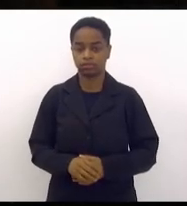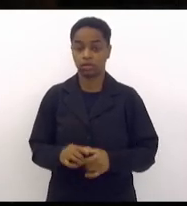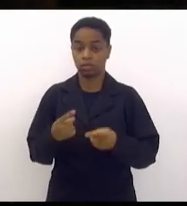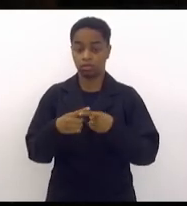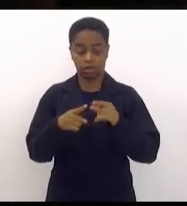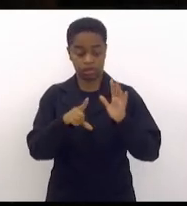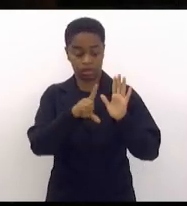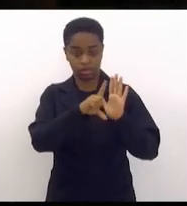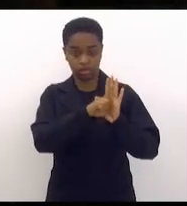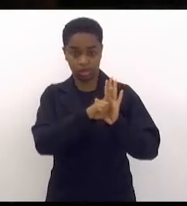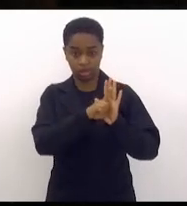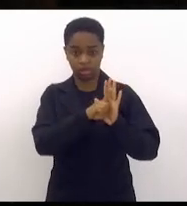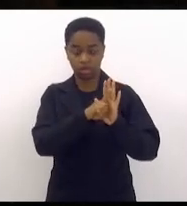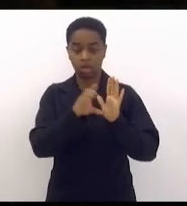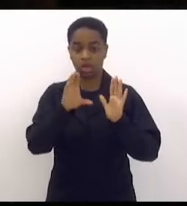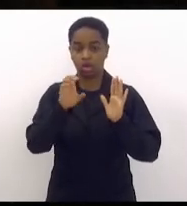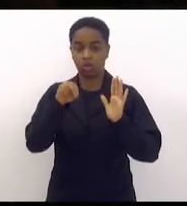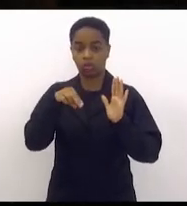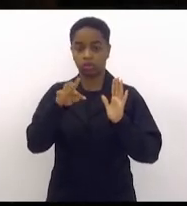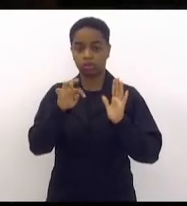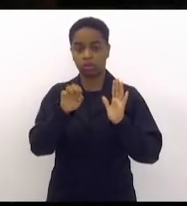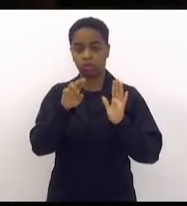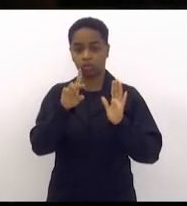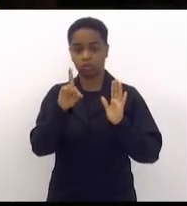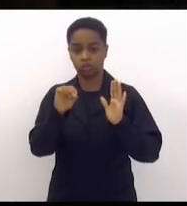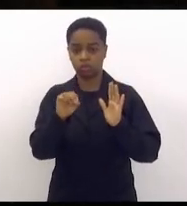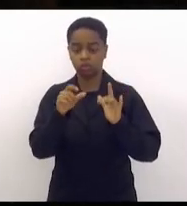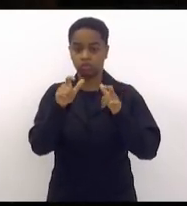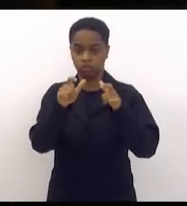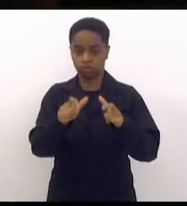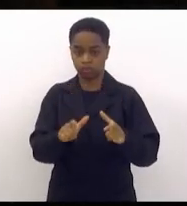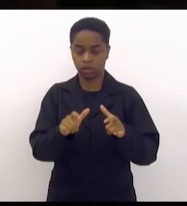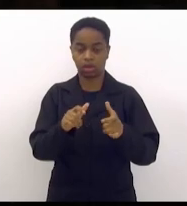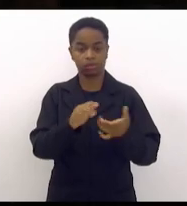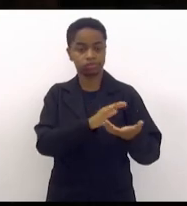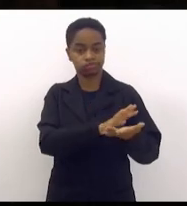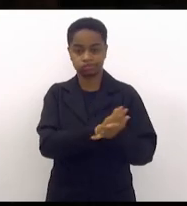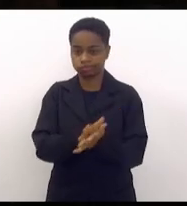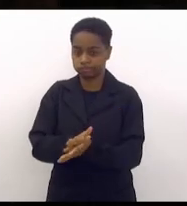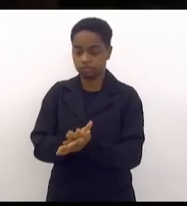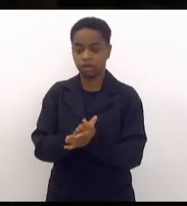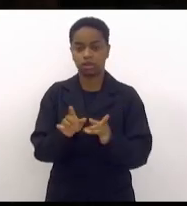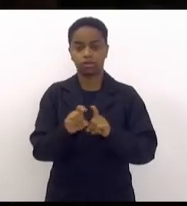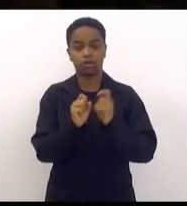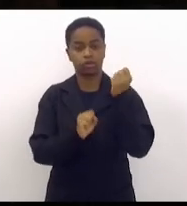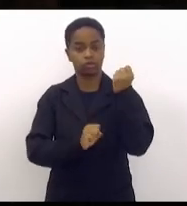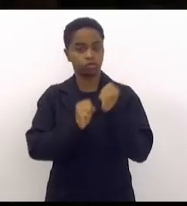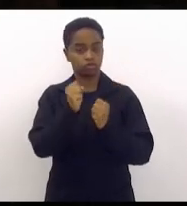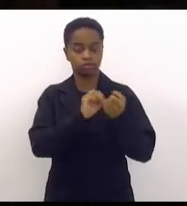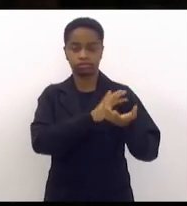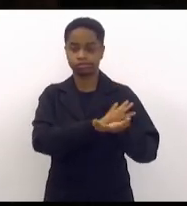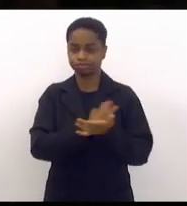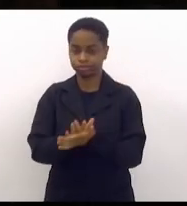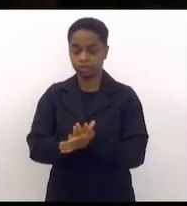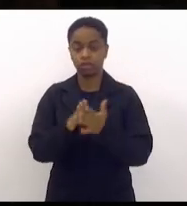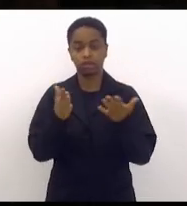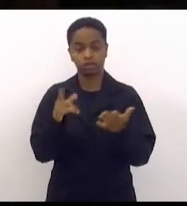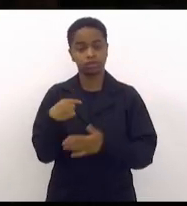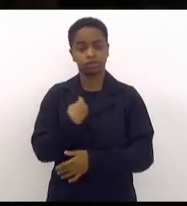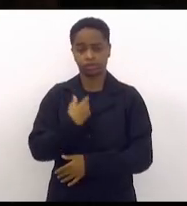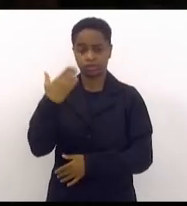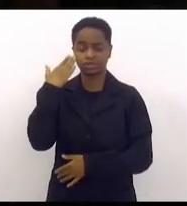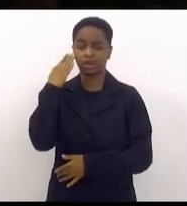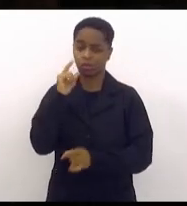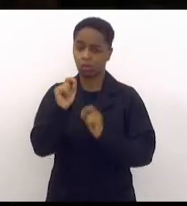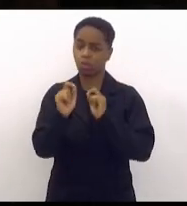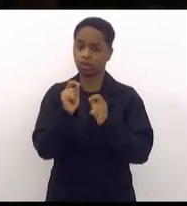lei de conteúdo local eles destruíram a indústria pesada e a gente sabe muito bem o que tava